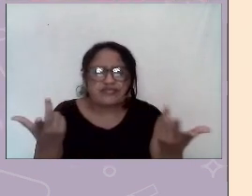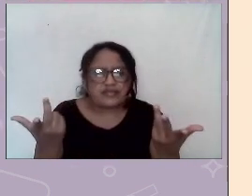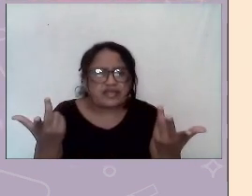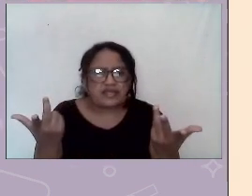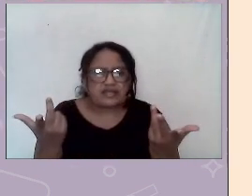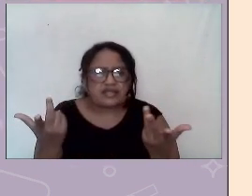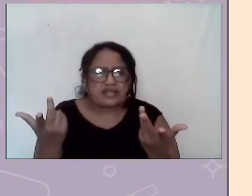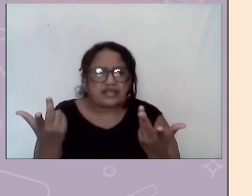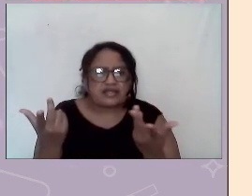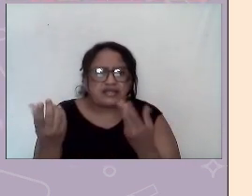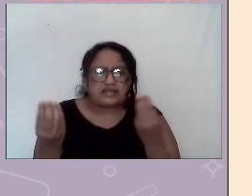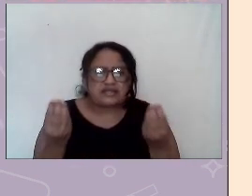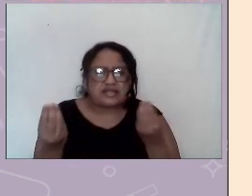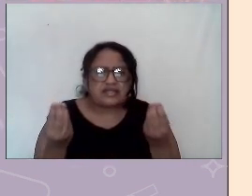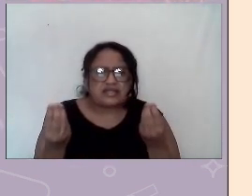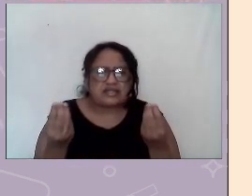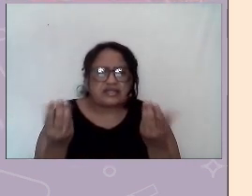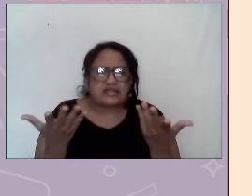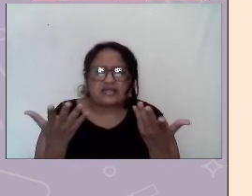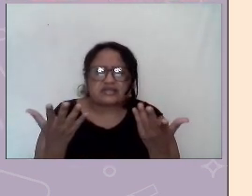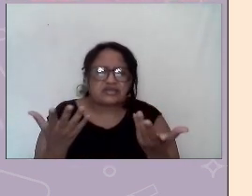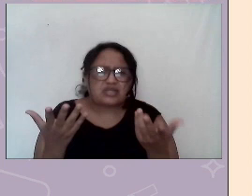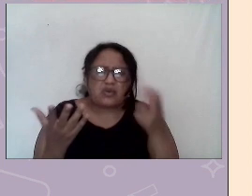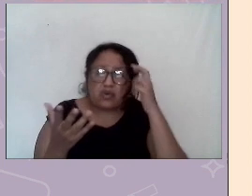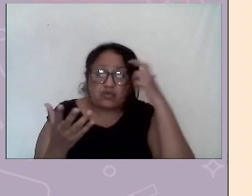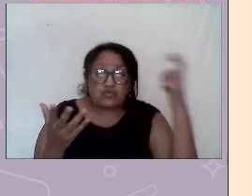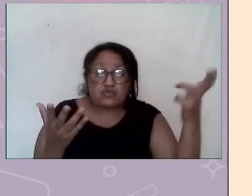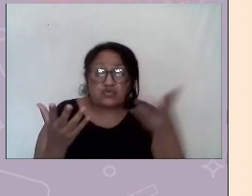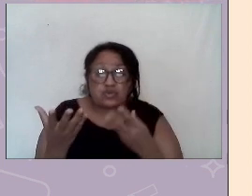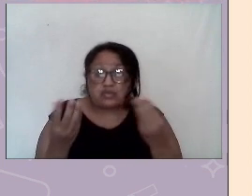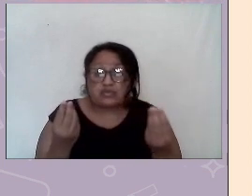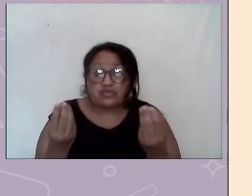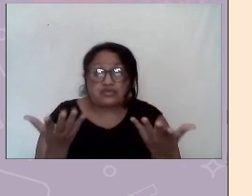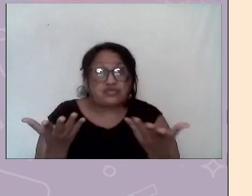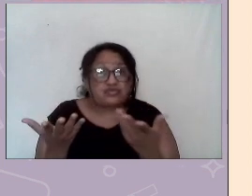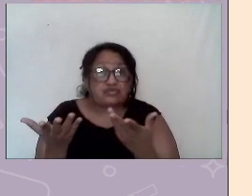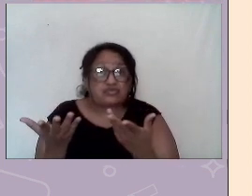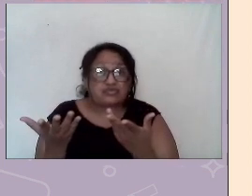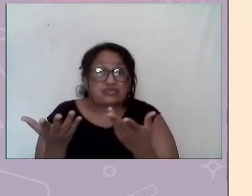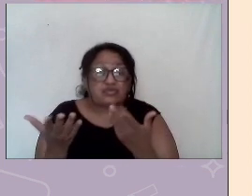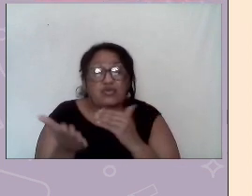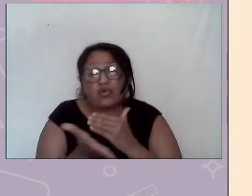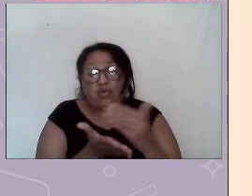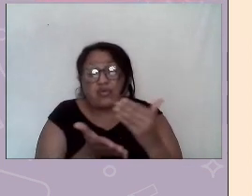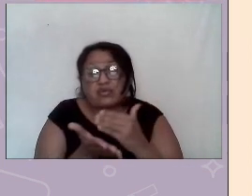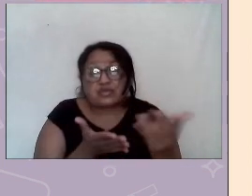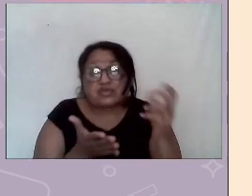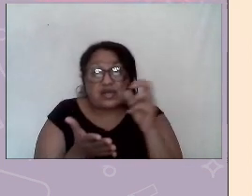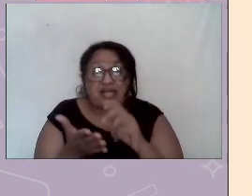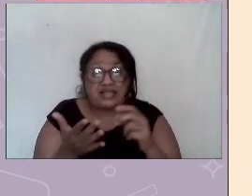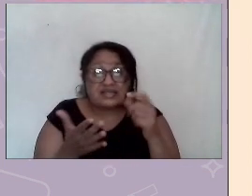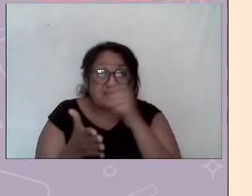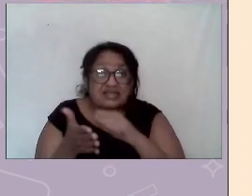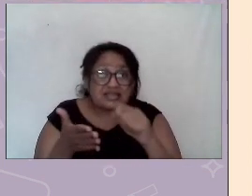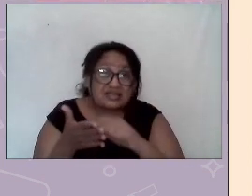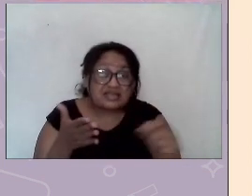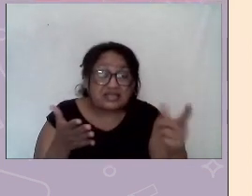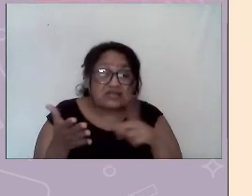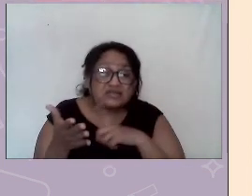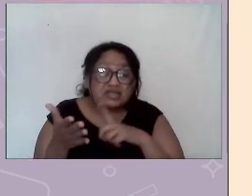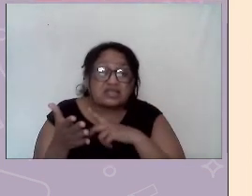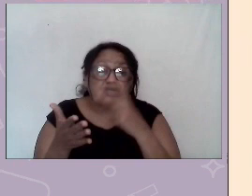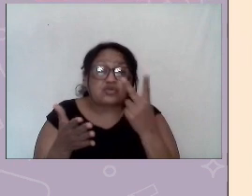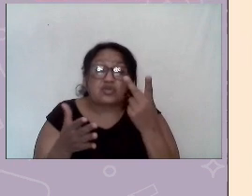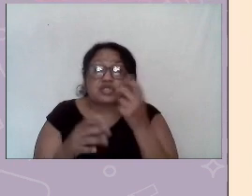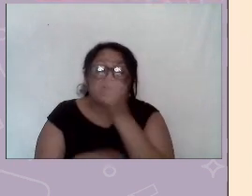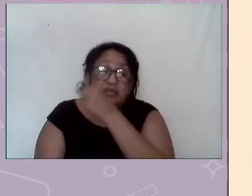tempo na história tradicionalmente falando a escrita a partir da universidade da escrita nós vamos ter dois períodos